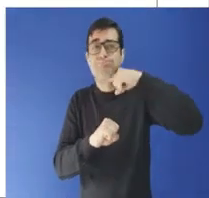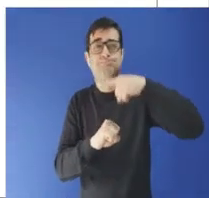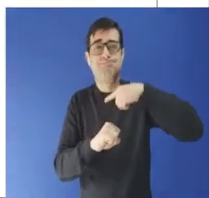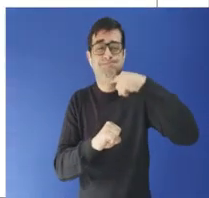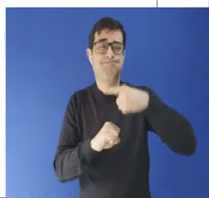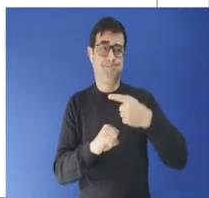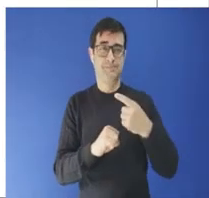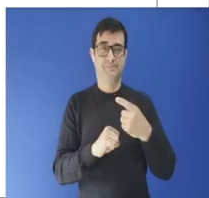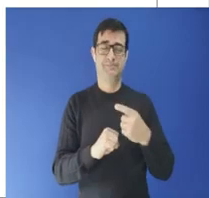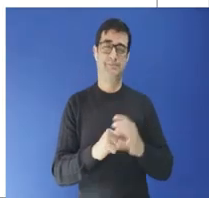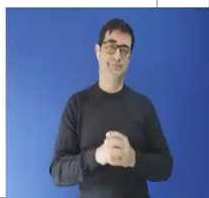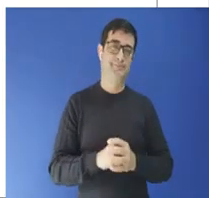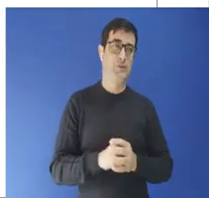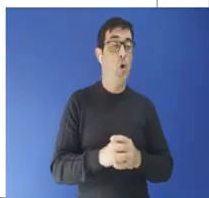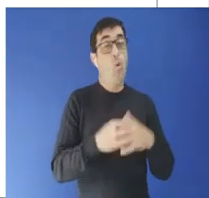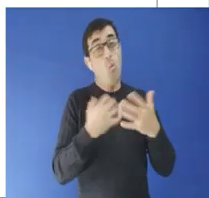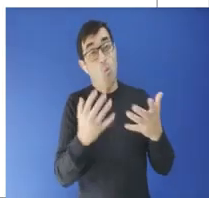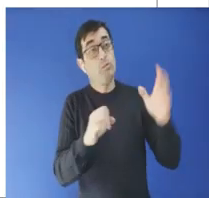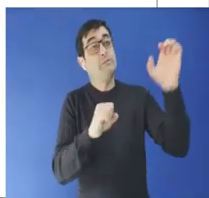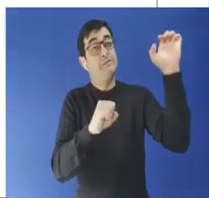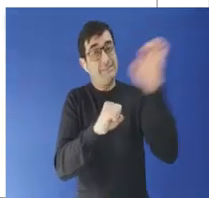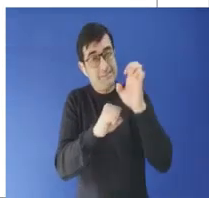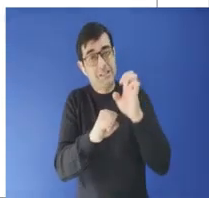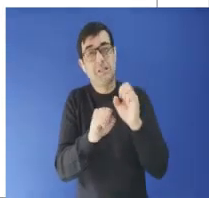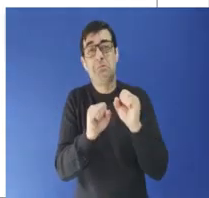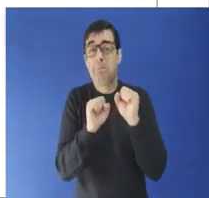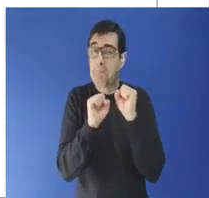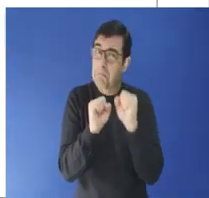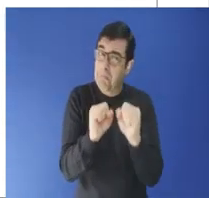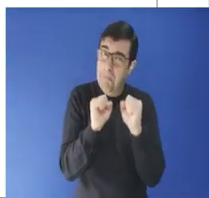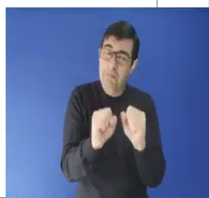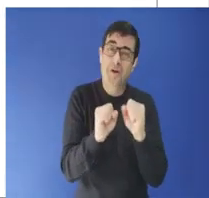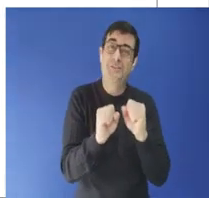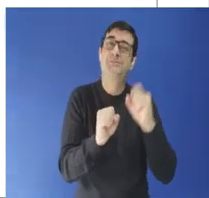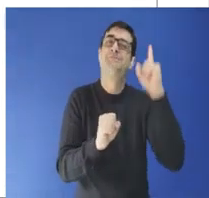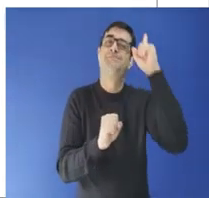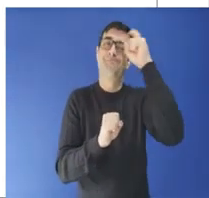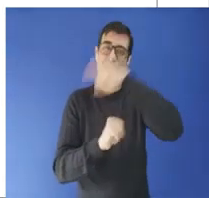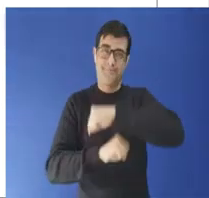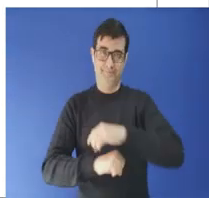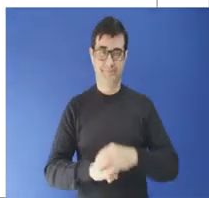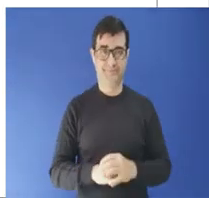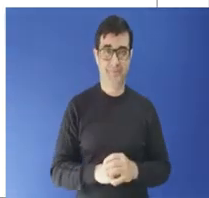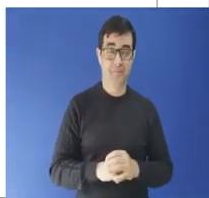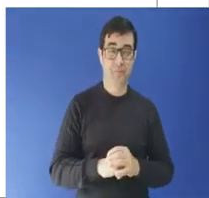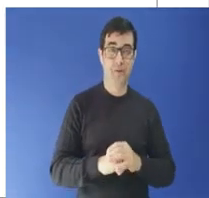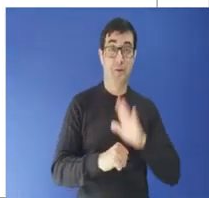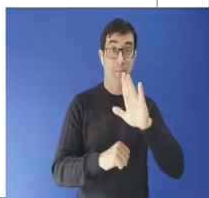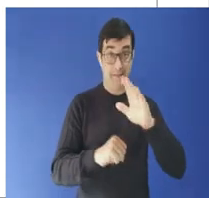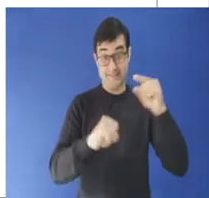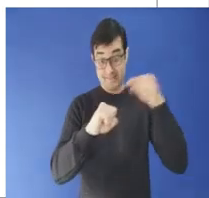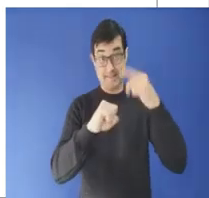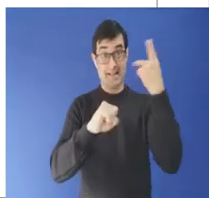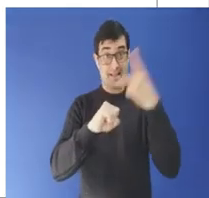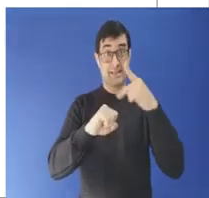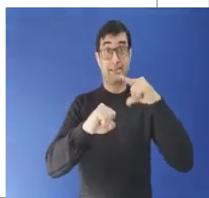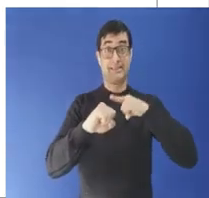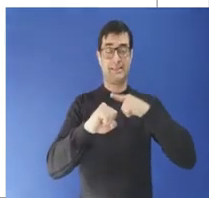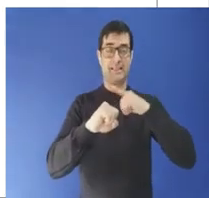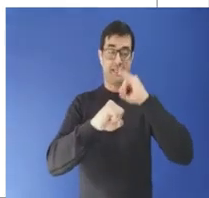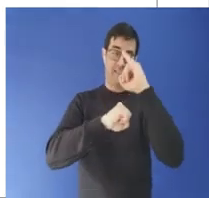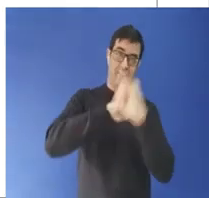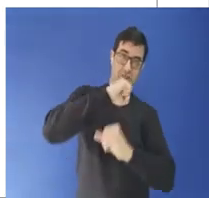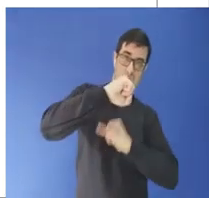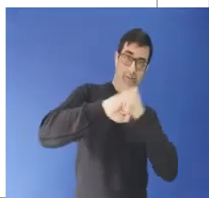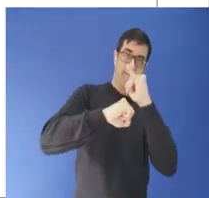tem, é muito pequena. Além disso, eles têm uma baixa energia de ionização. O que quer dizer isso?